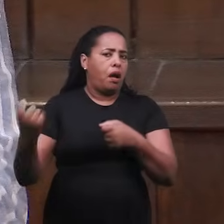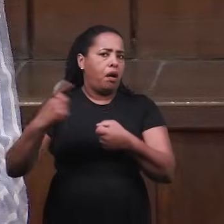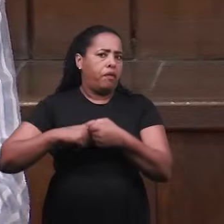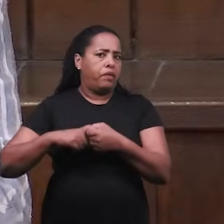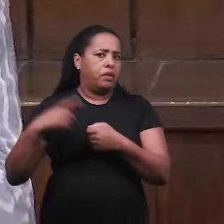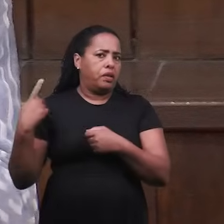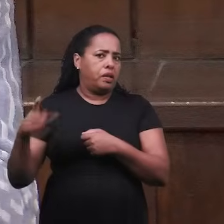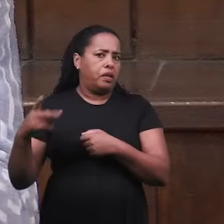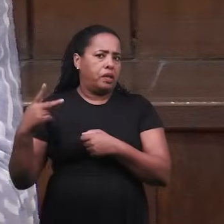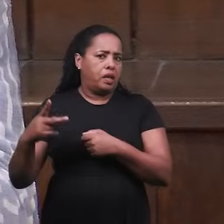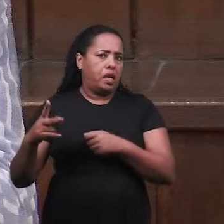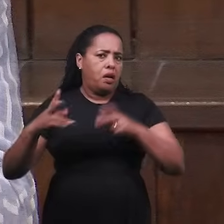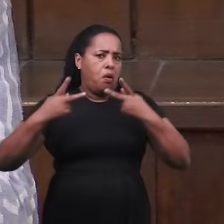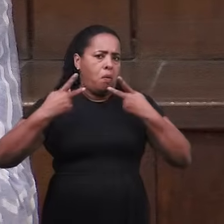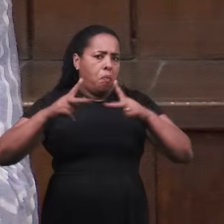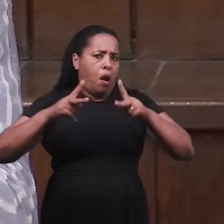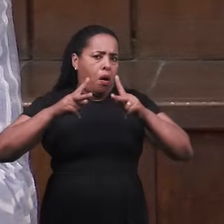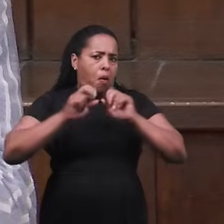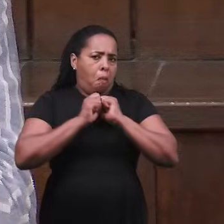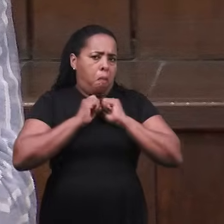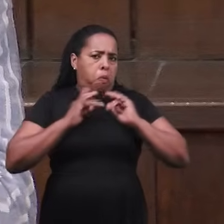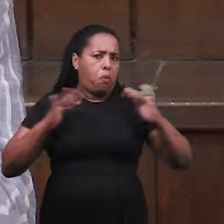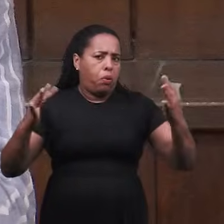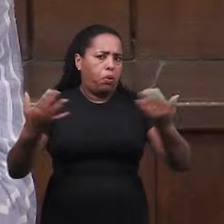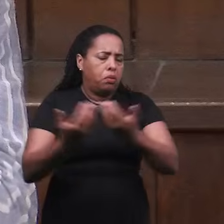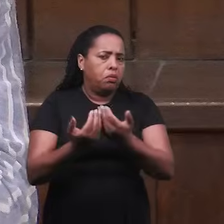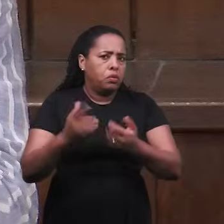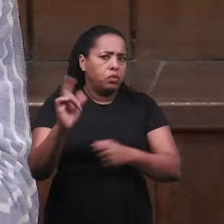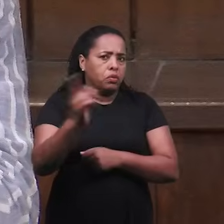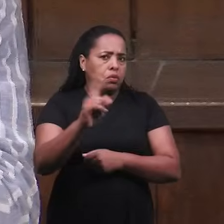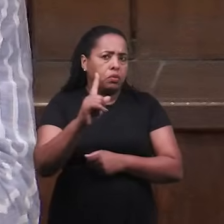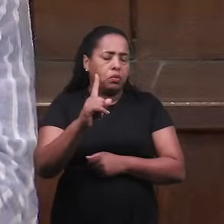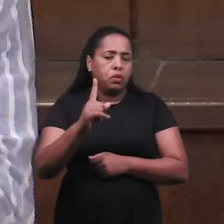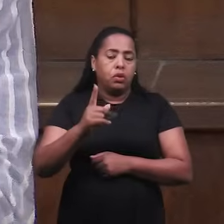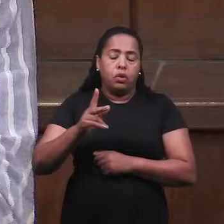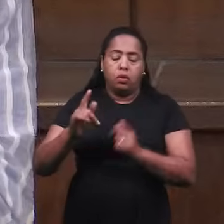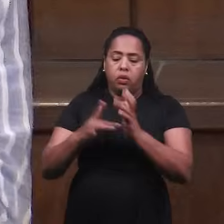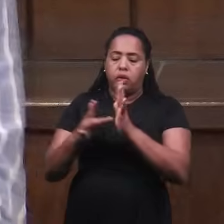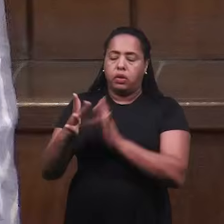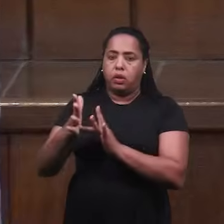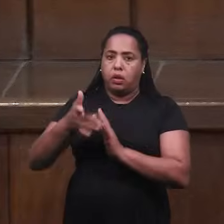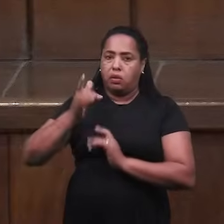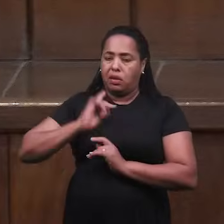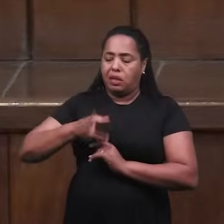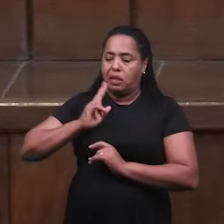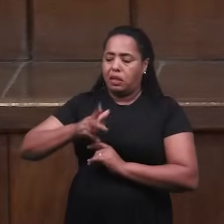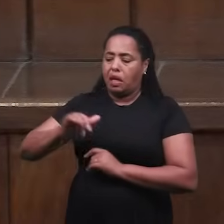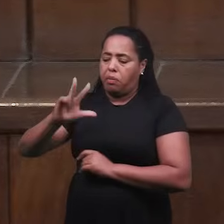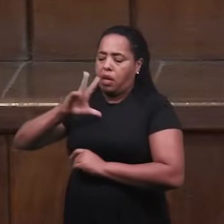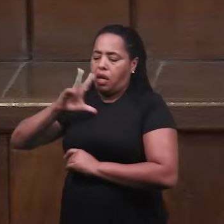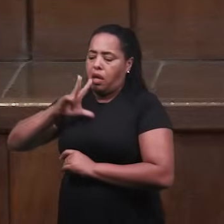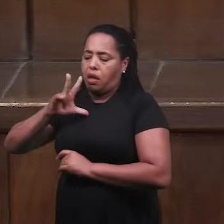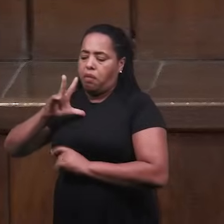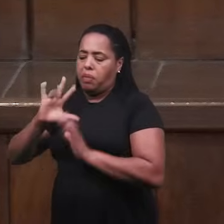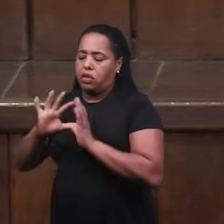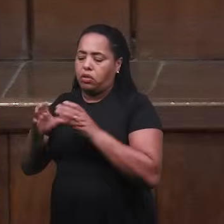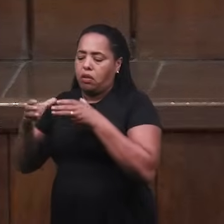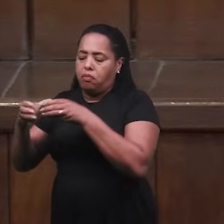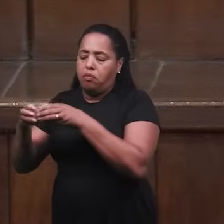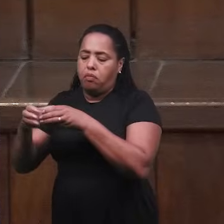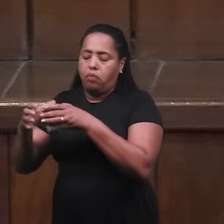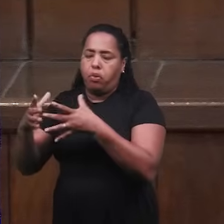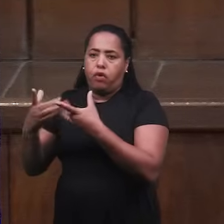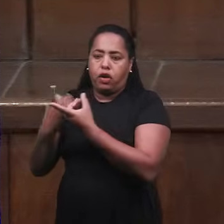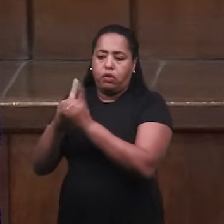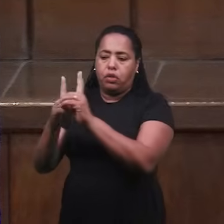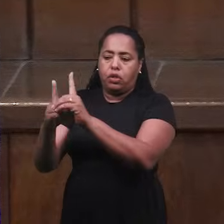de forma pública. Mas Jesus sempre se reportou à igreja,